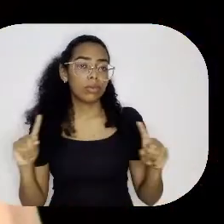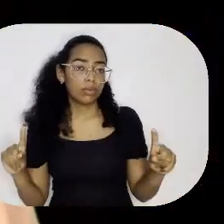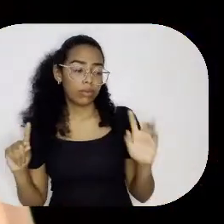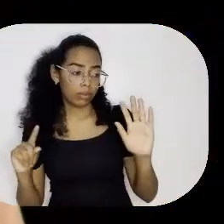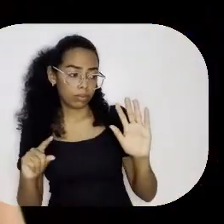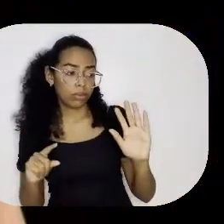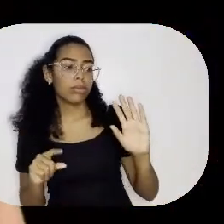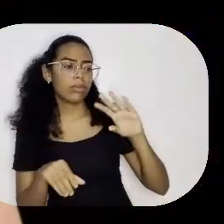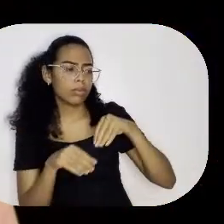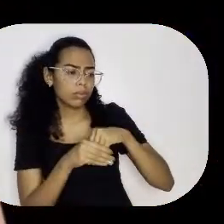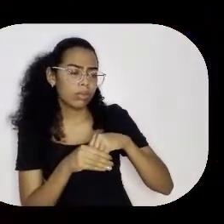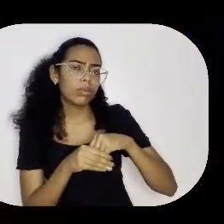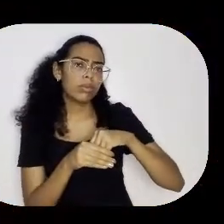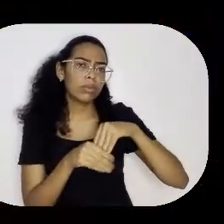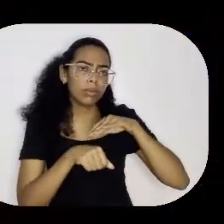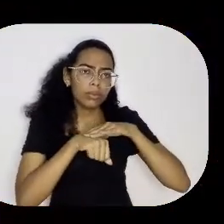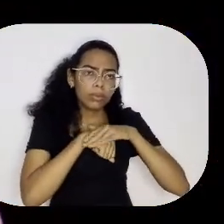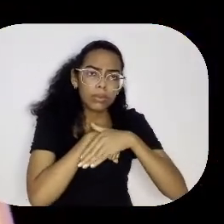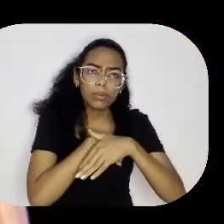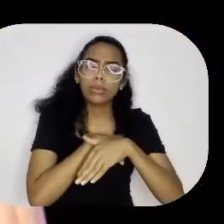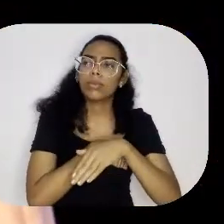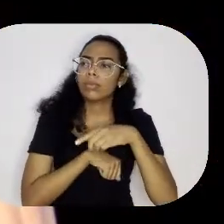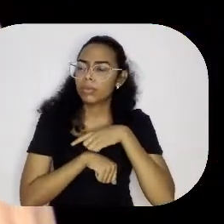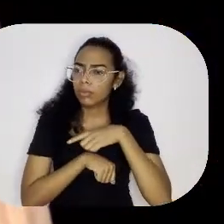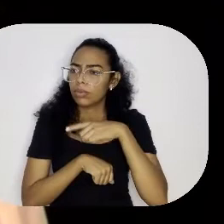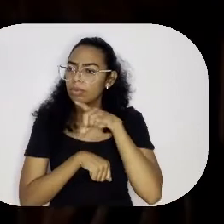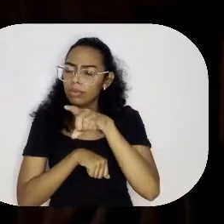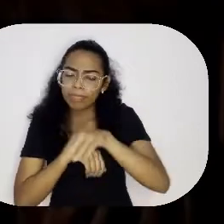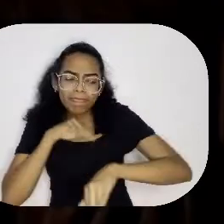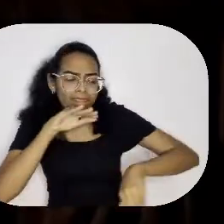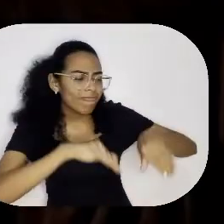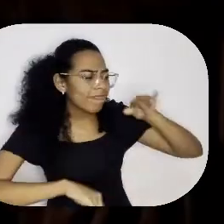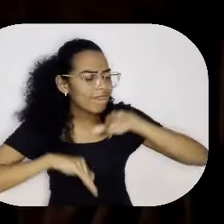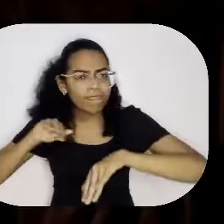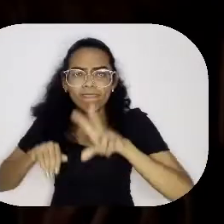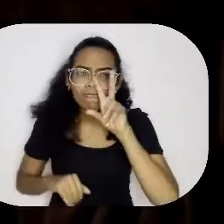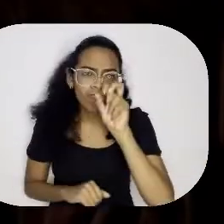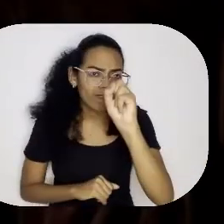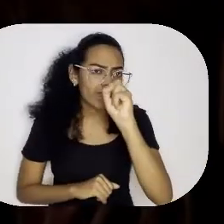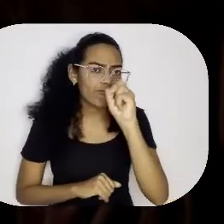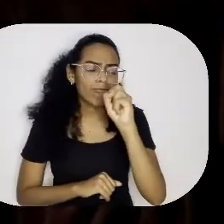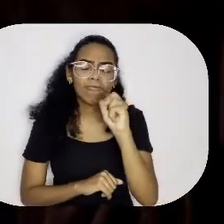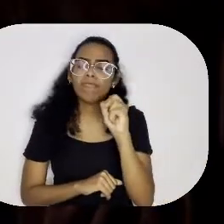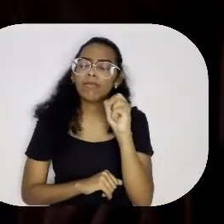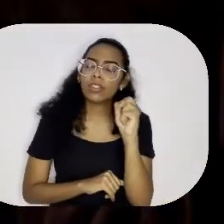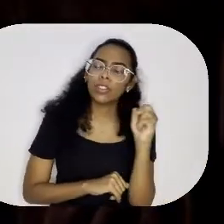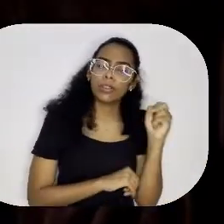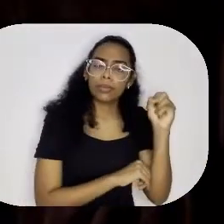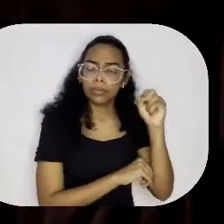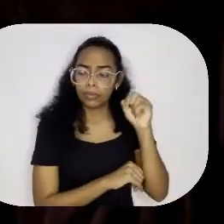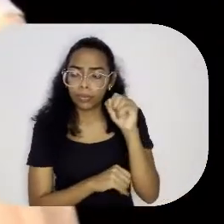Mas na noite luarada do cais, nadei como quem livre